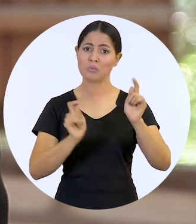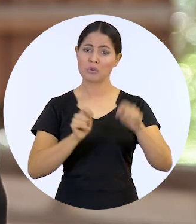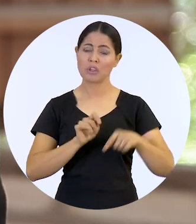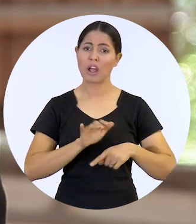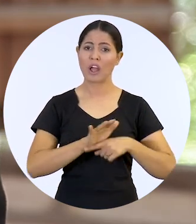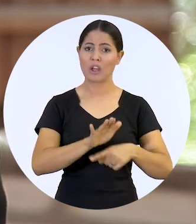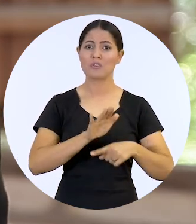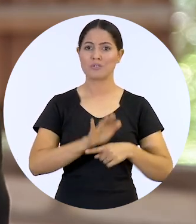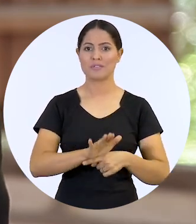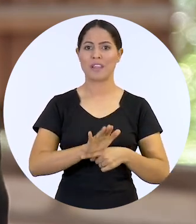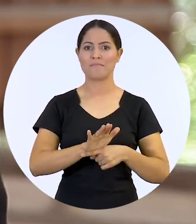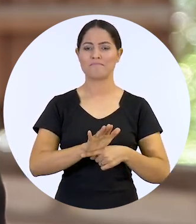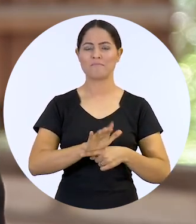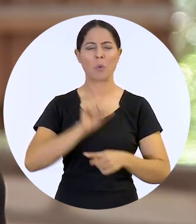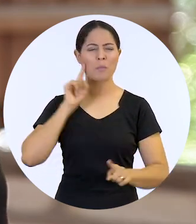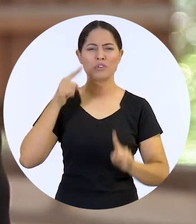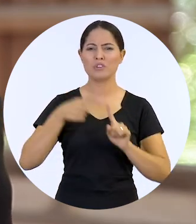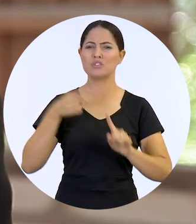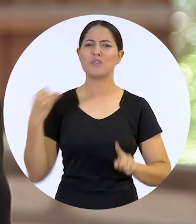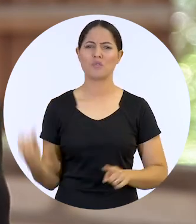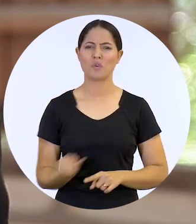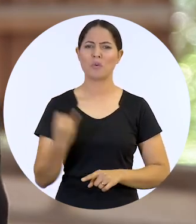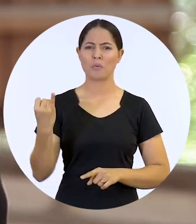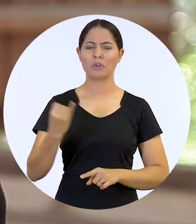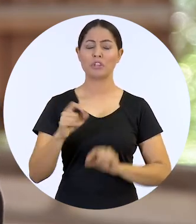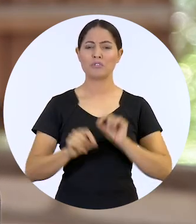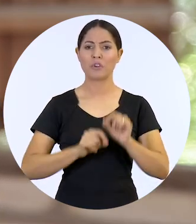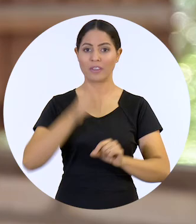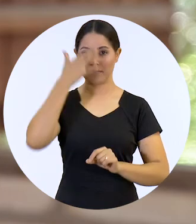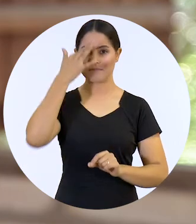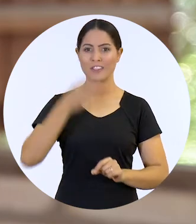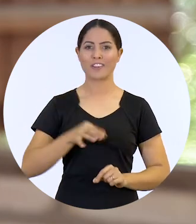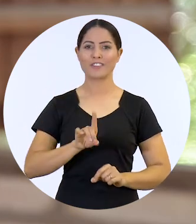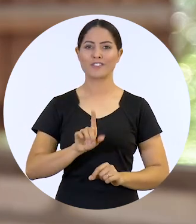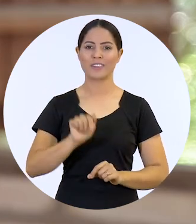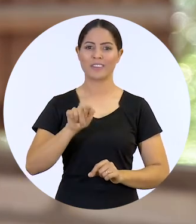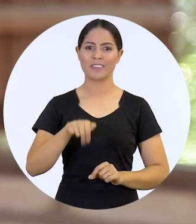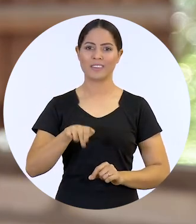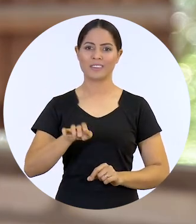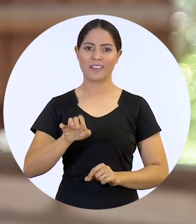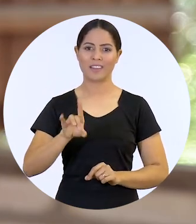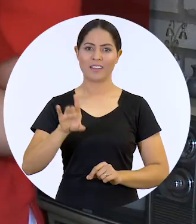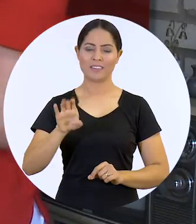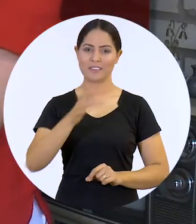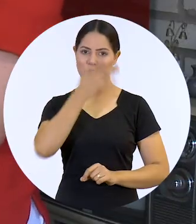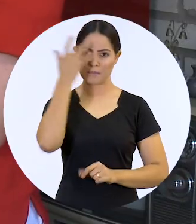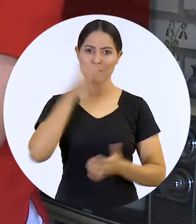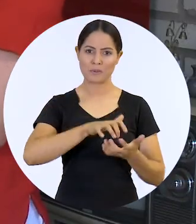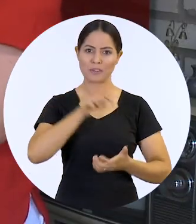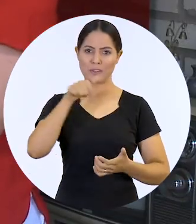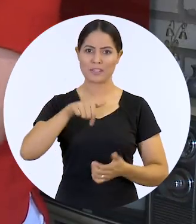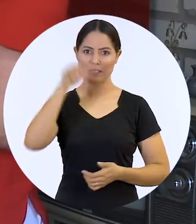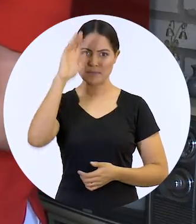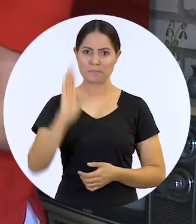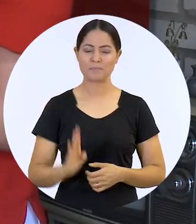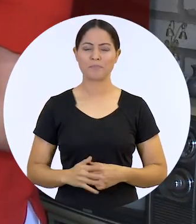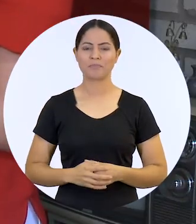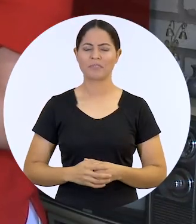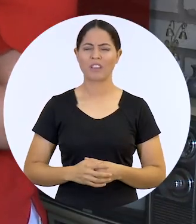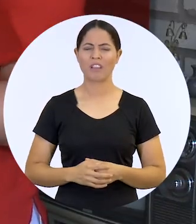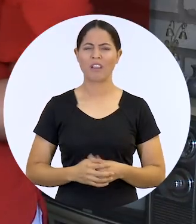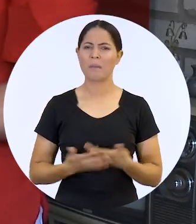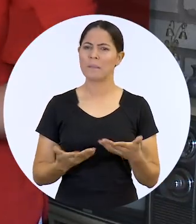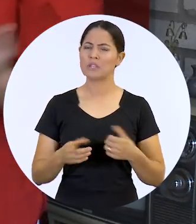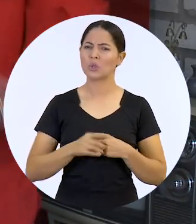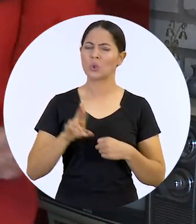que podem sim atender uma finalidade muito importante, que é a dignidade da pessoa idosa aqui no Brasil. Dr. Mauro, instituições